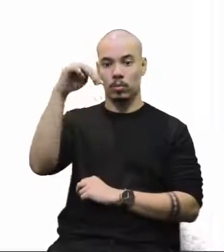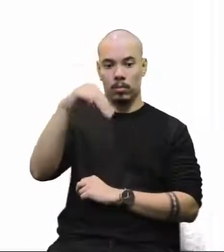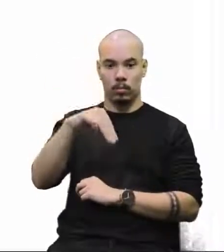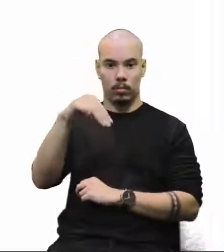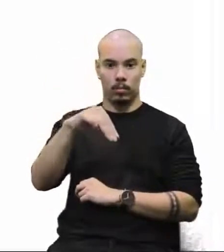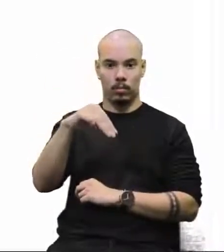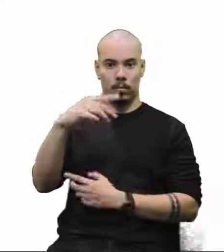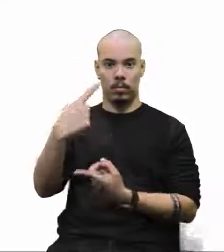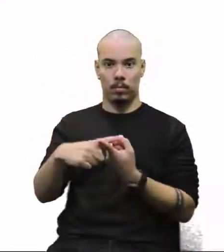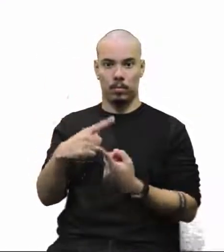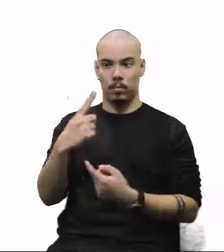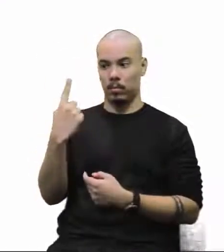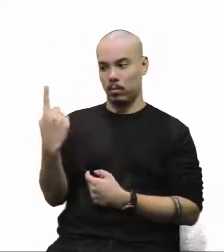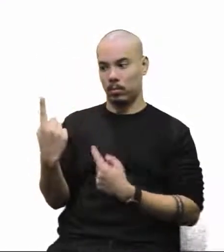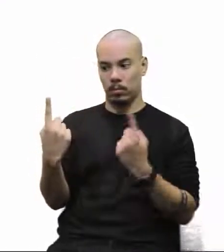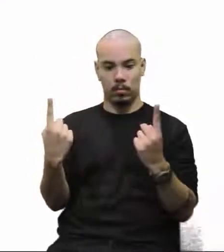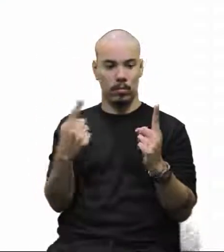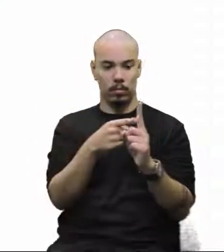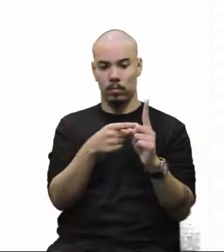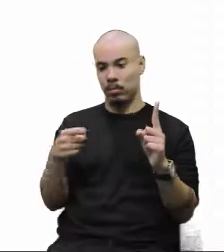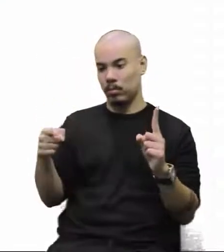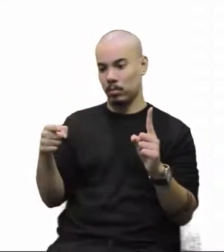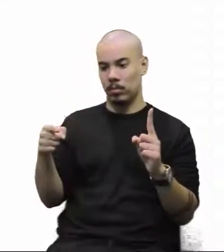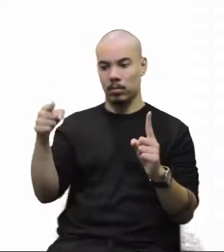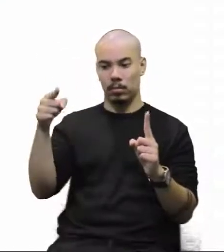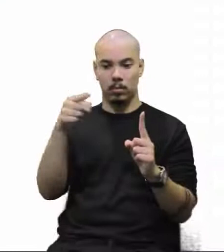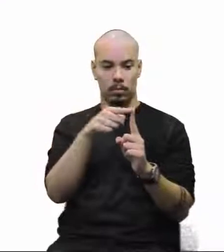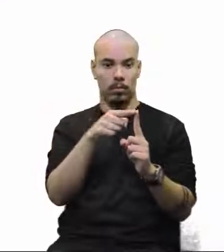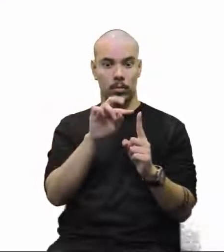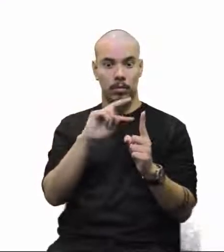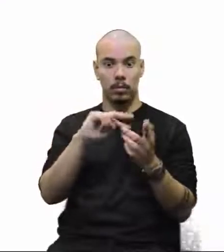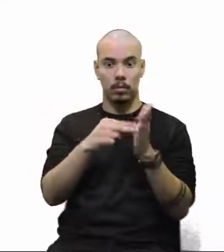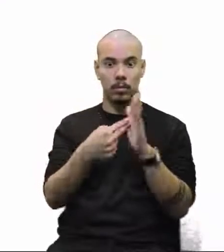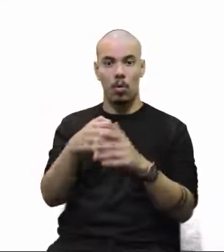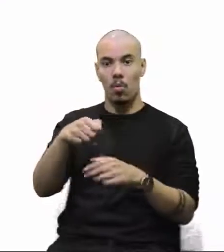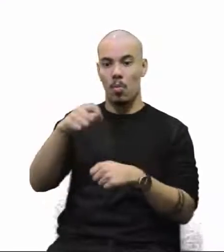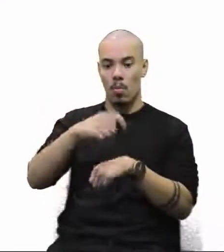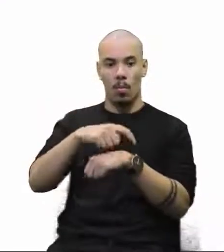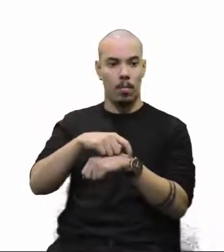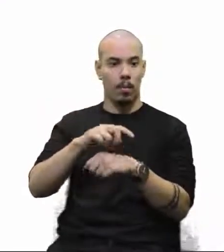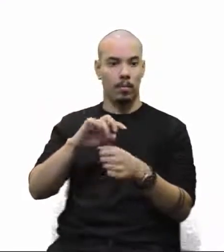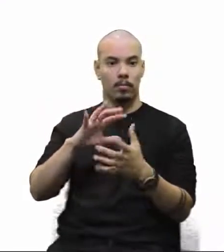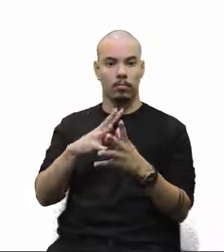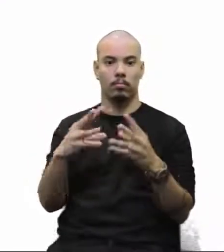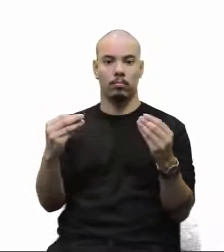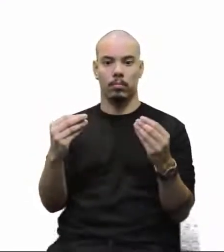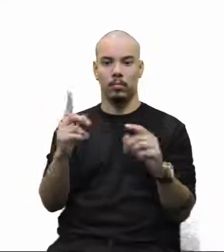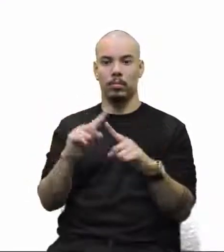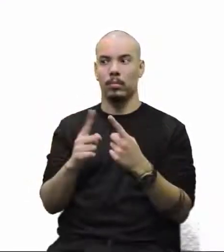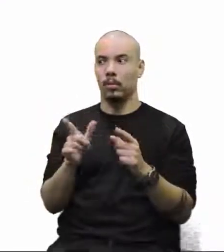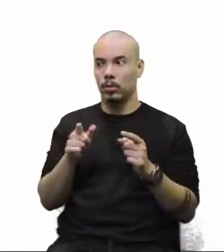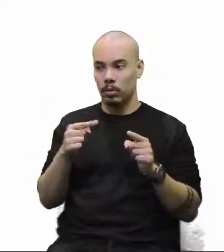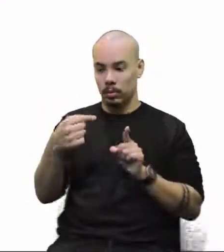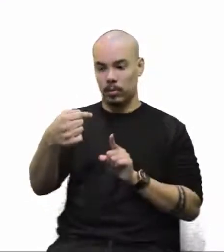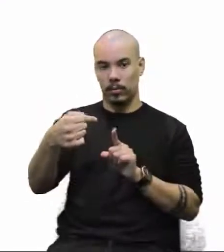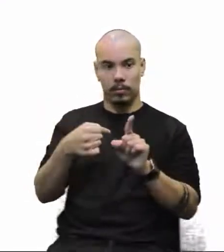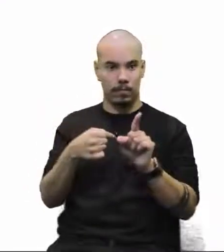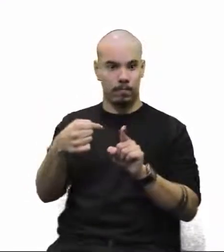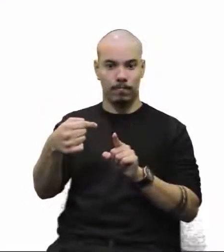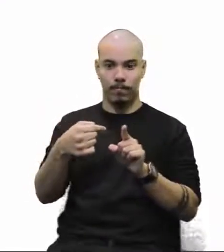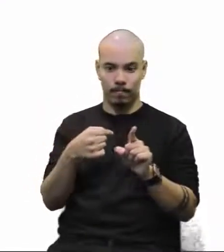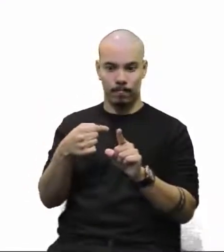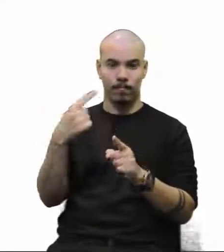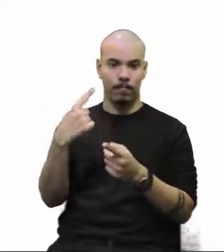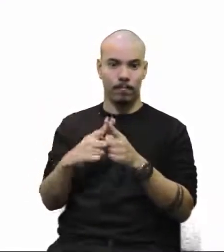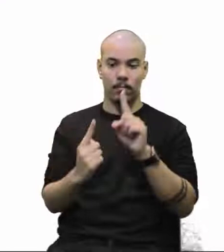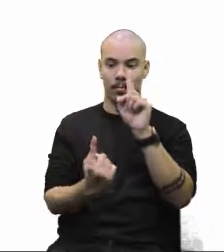É 1 metro dos dois lados. 2 é porque são 2 momentos aí. 2 momentos sombra que estão no mesmo sentido. Isso. Entrando do lado e saindo do outro é o mesmo sentido. Vai poder